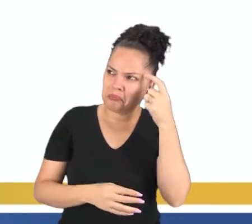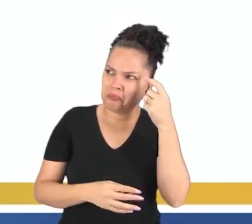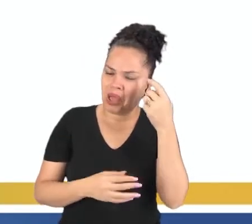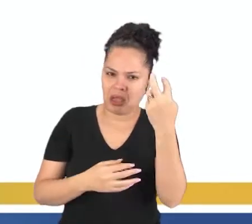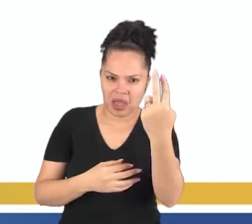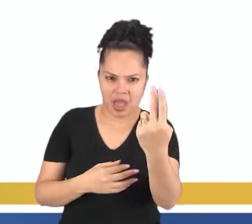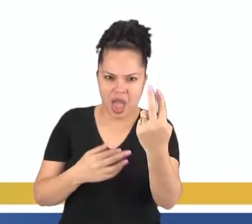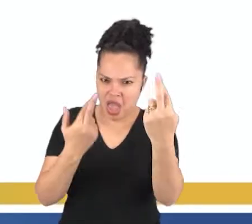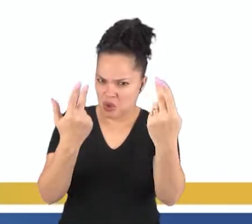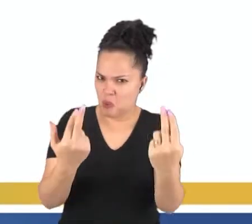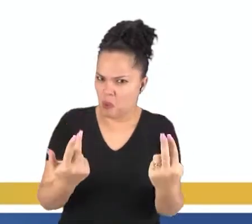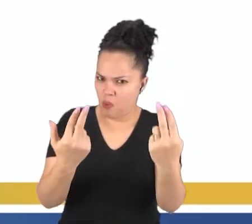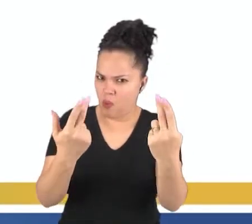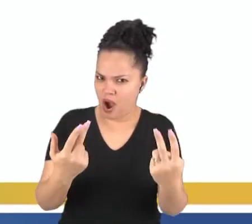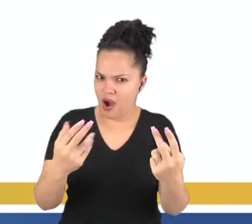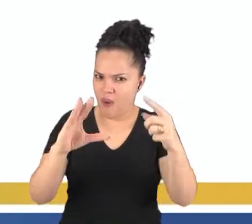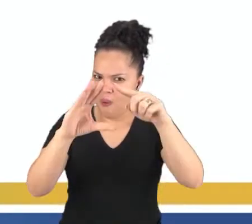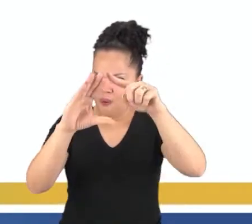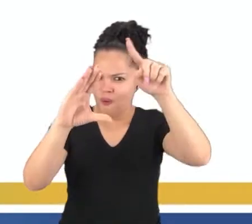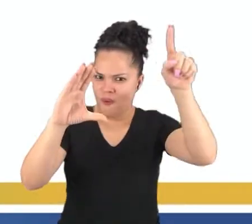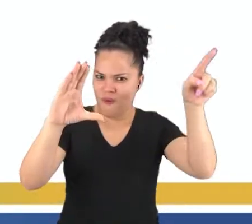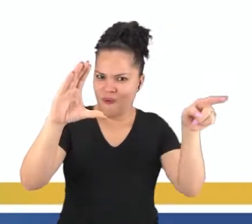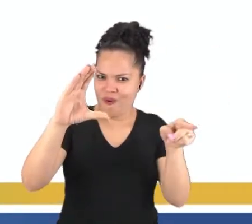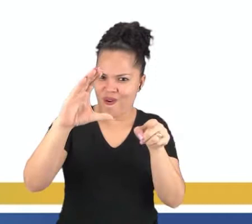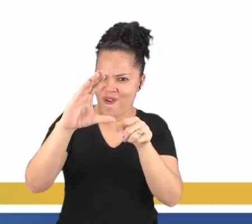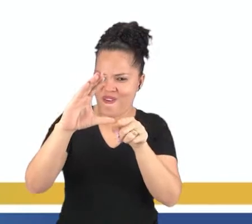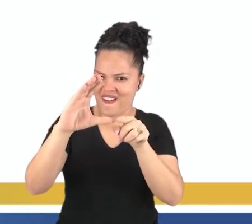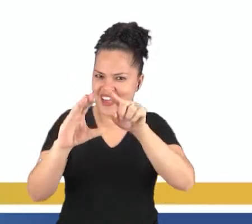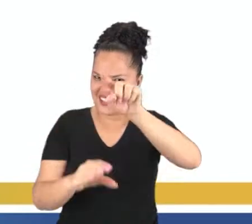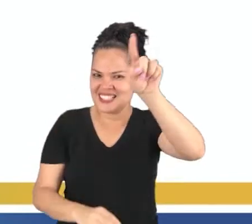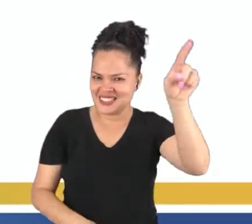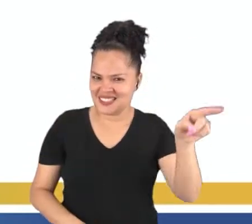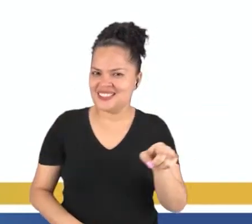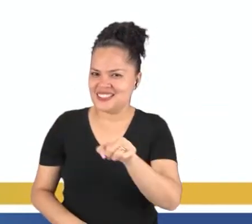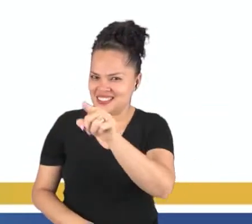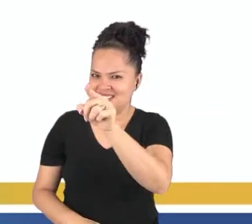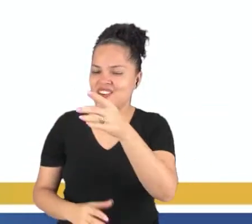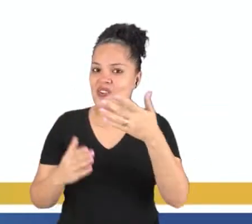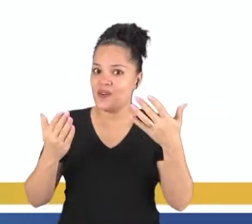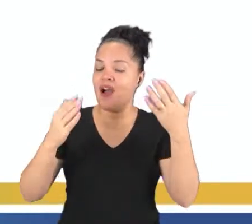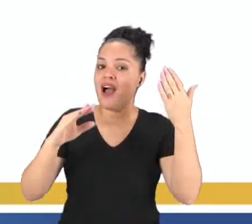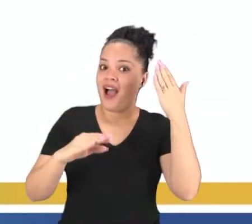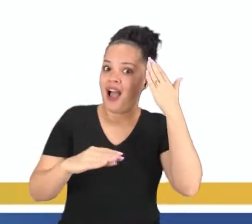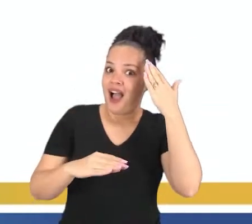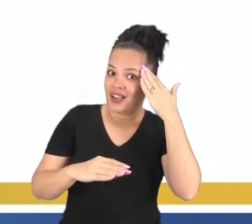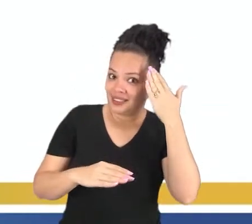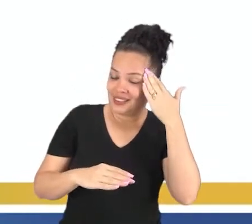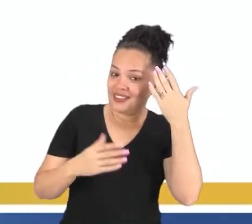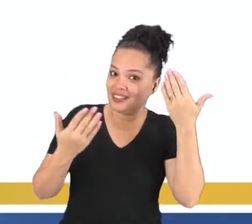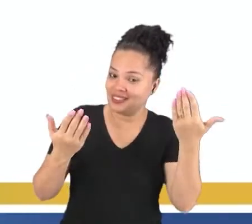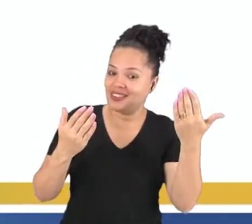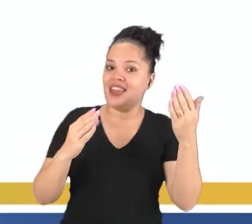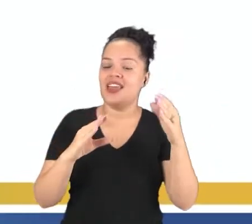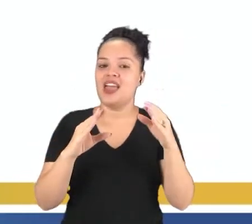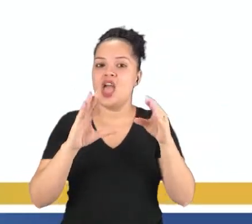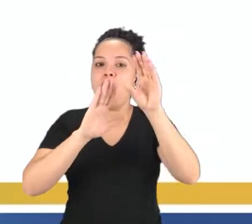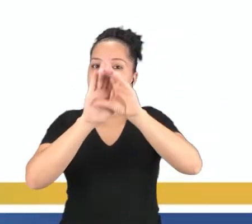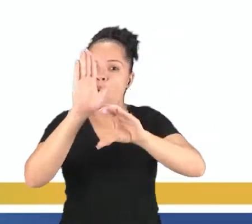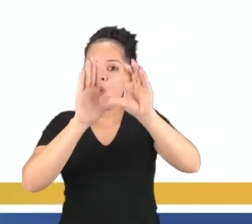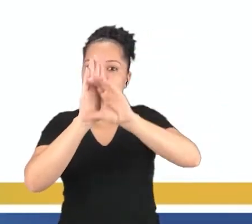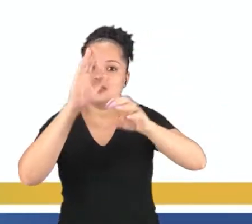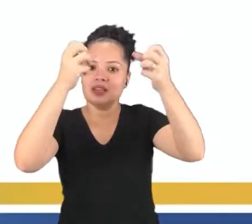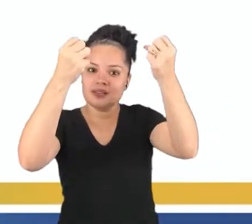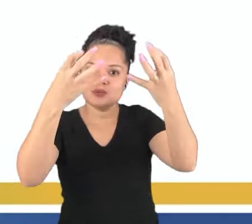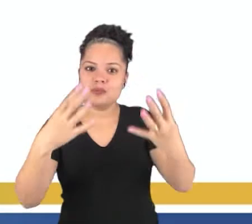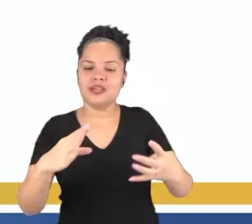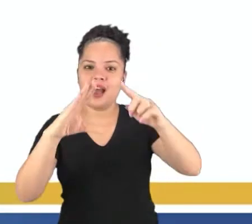mesma coisa? Com certeza não. Agora que já retomamos o conceito de circunferência, fica mais fácil de